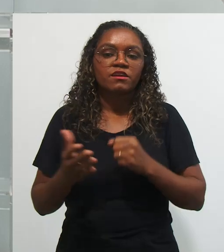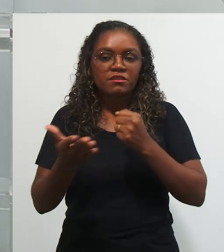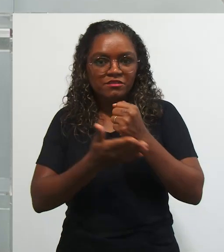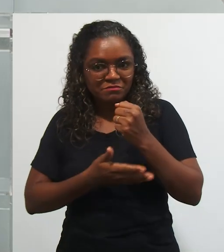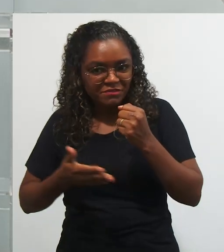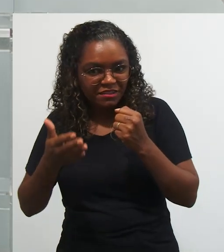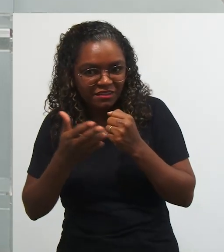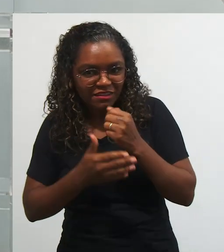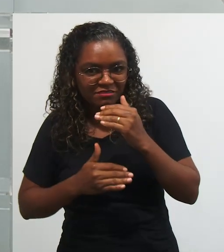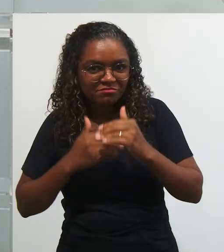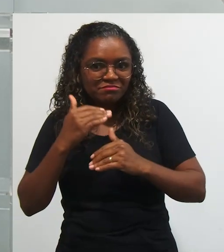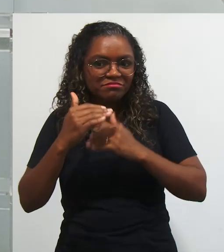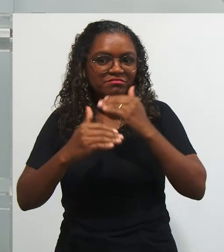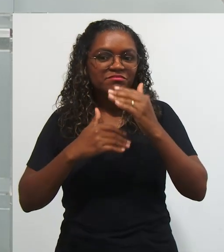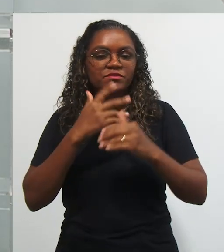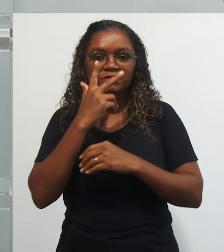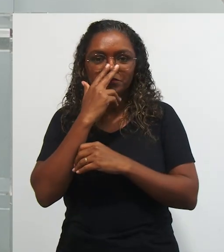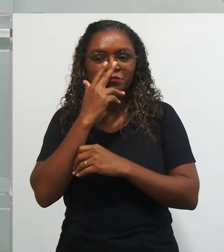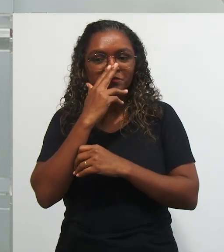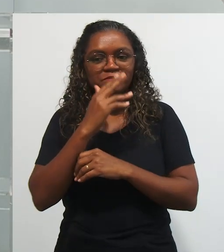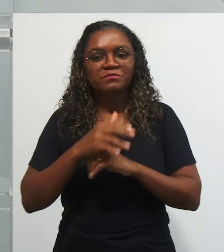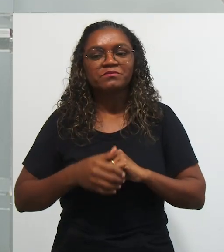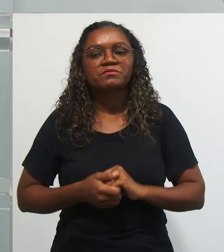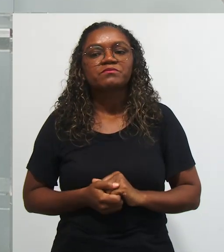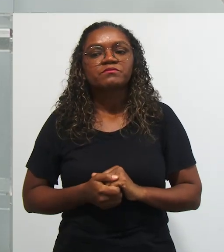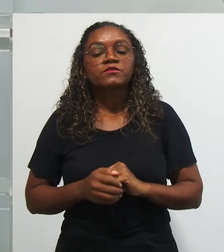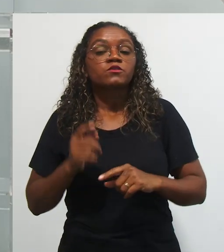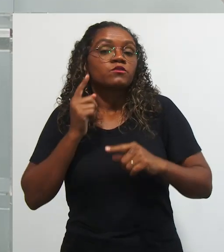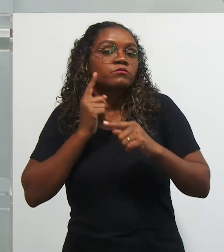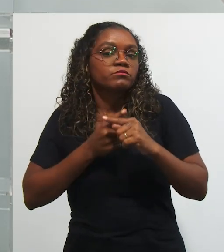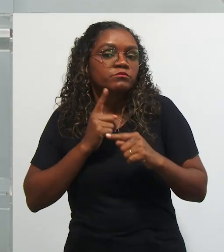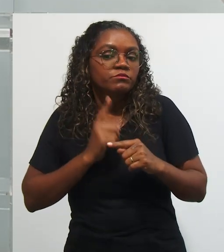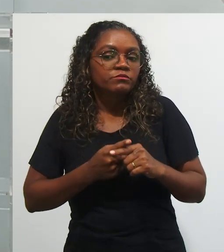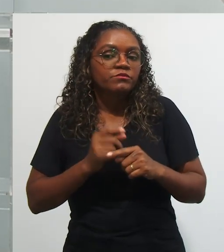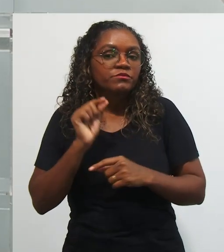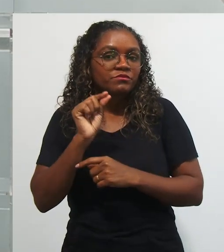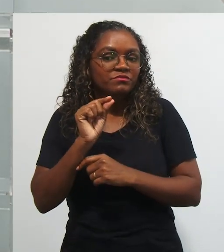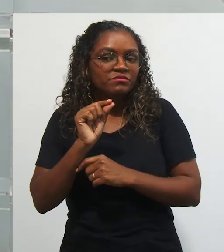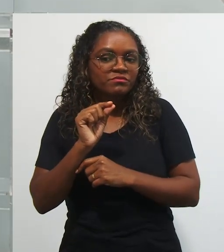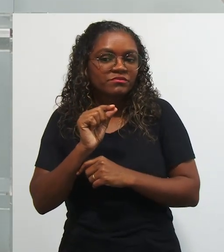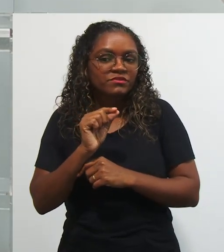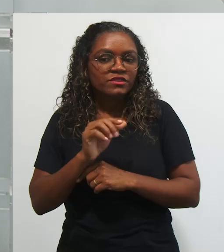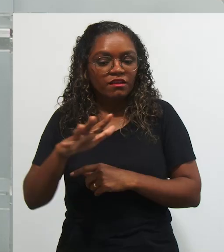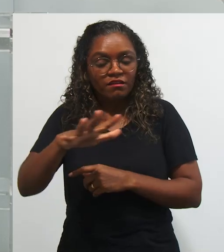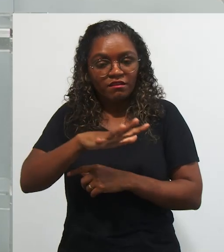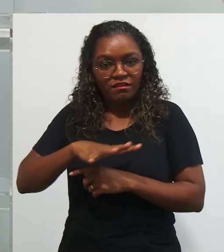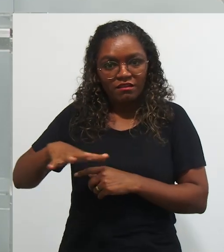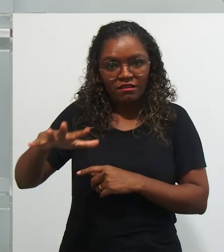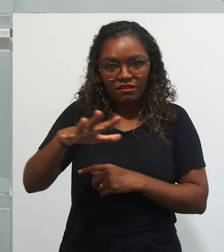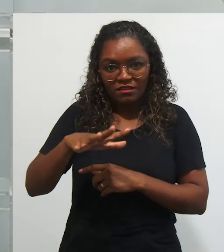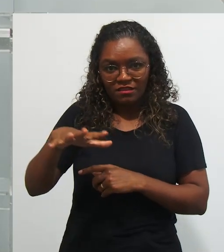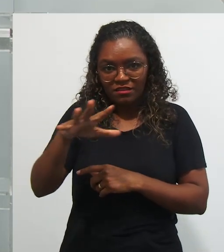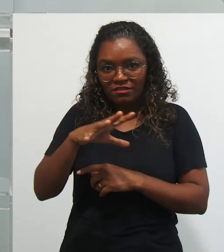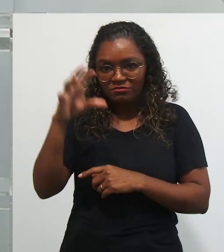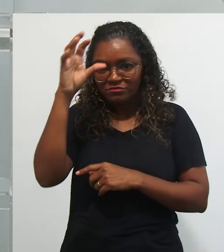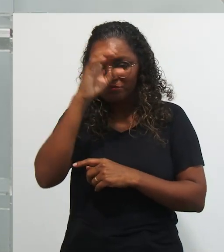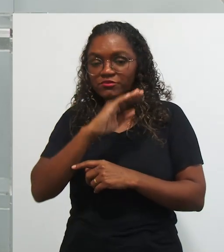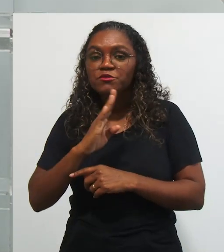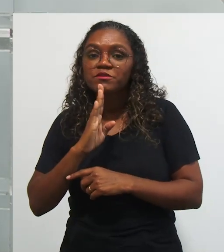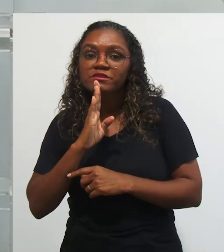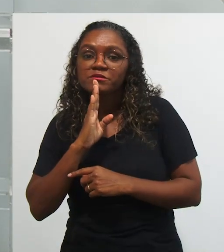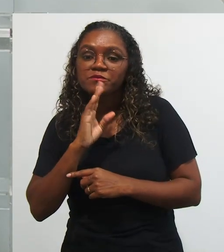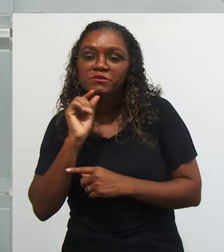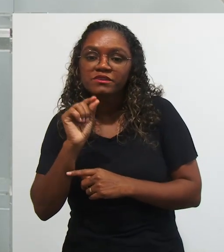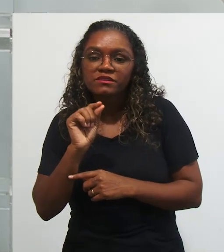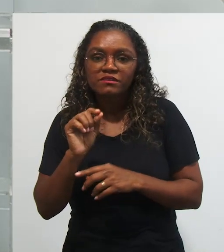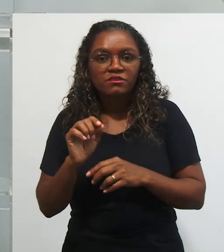As bases já começam a ser estremecidas, porque a gente já adentra numa área do conhecimento que já